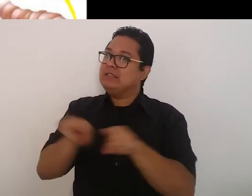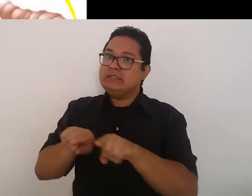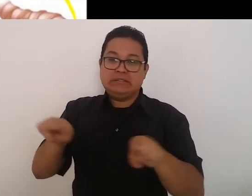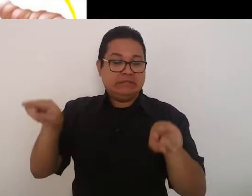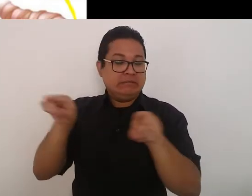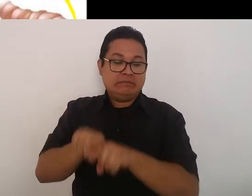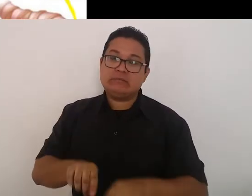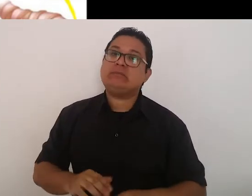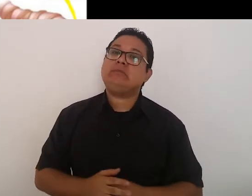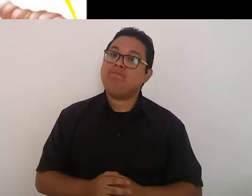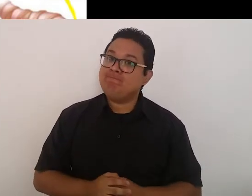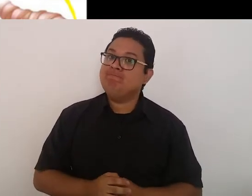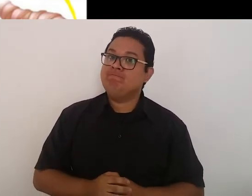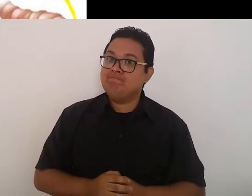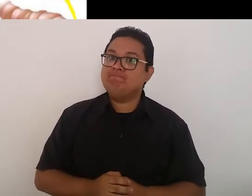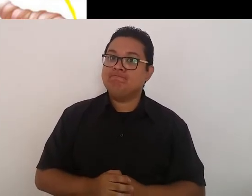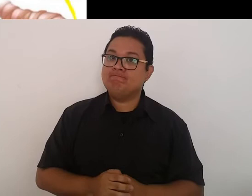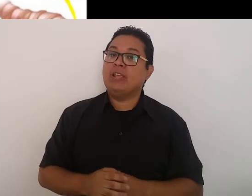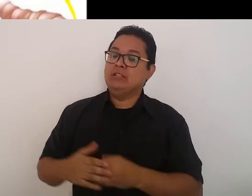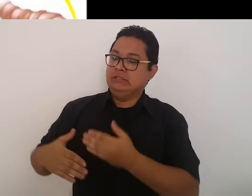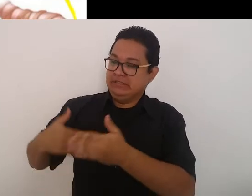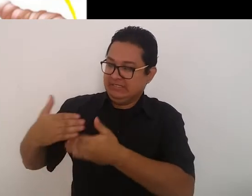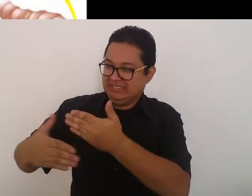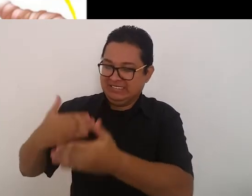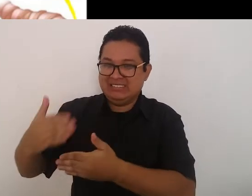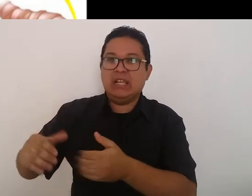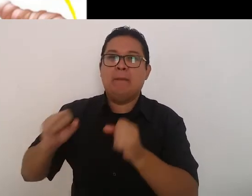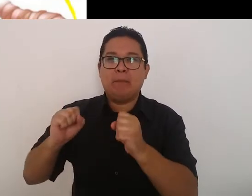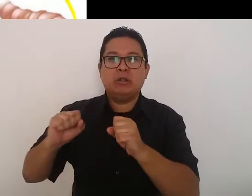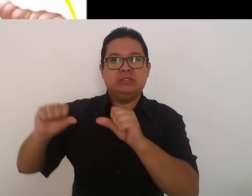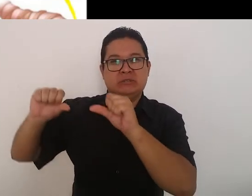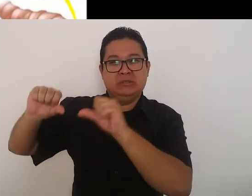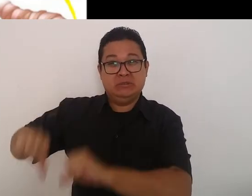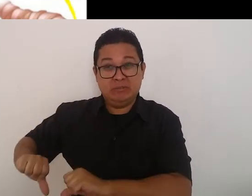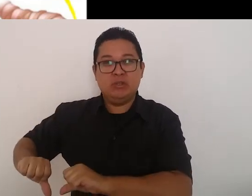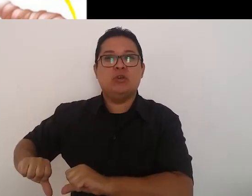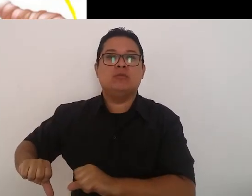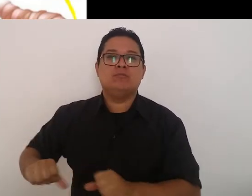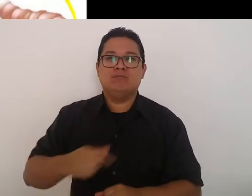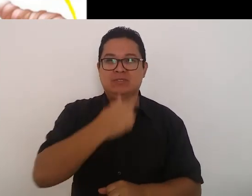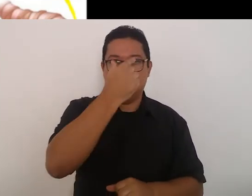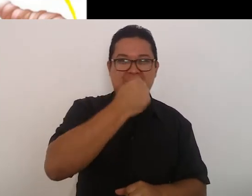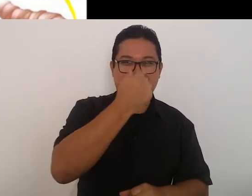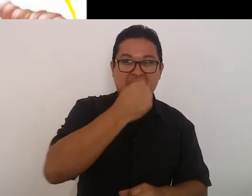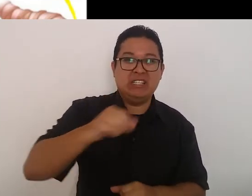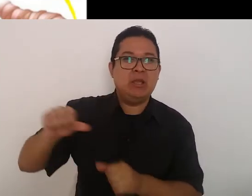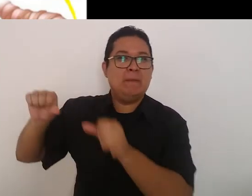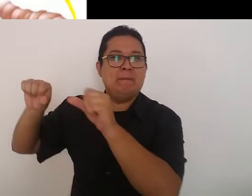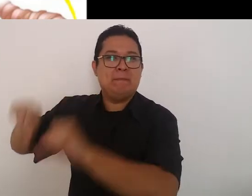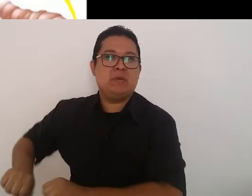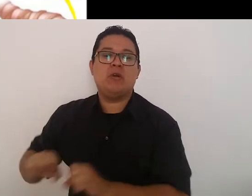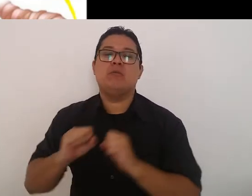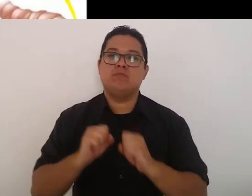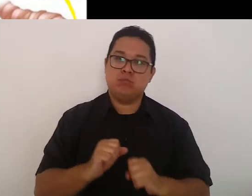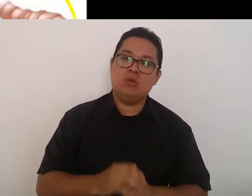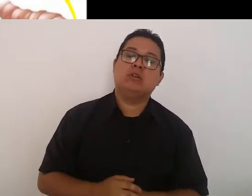e muito mais problemático para as pessoas que não estão nesse ciclo, né,